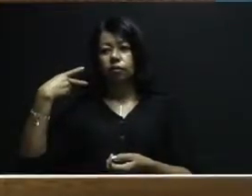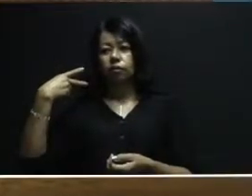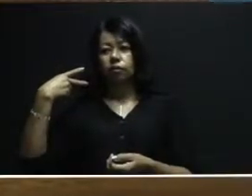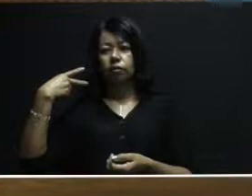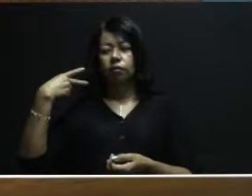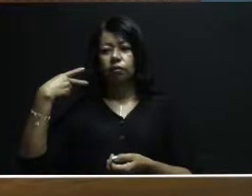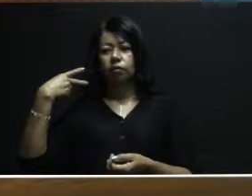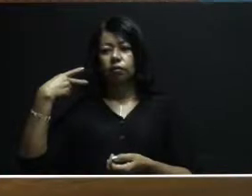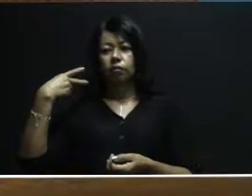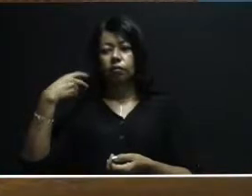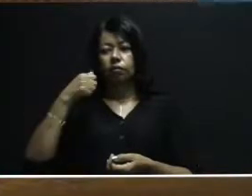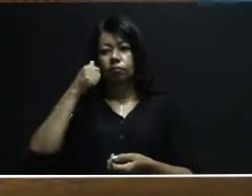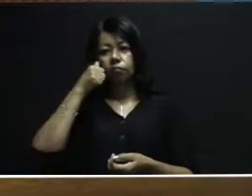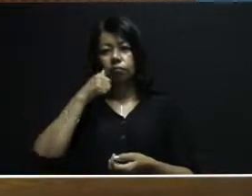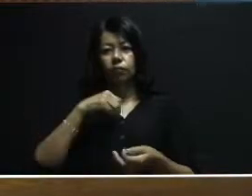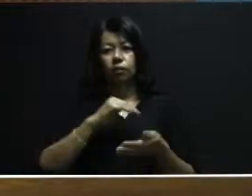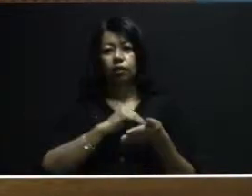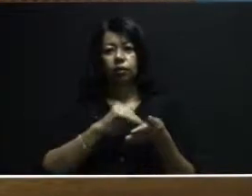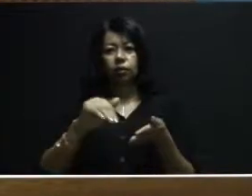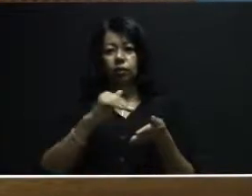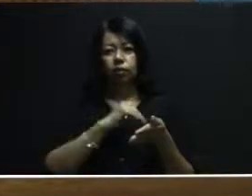senhora secretária,